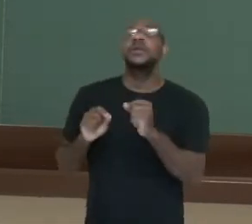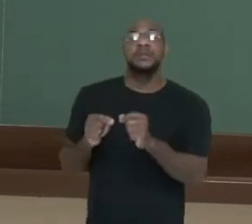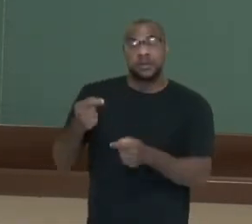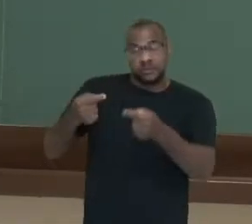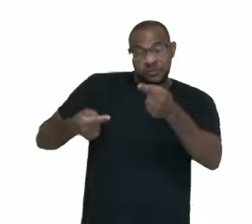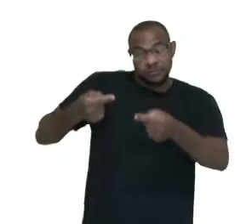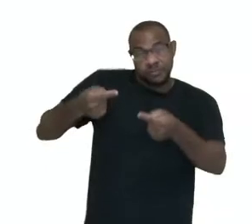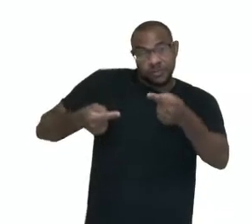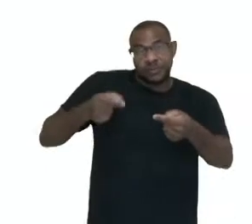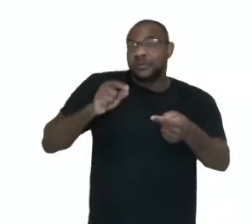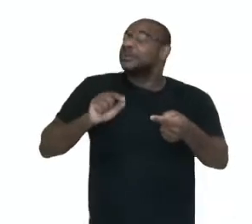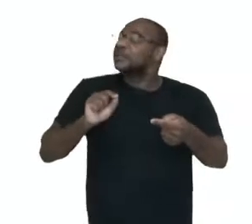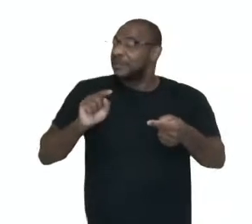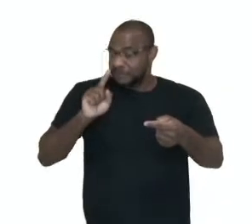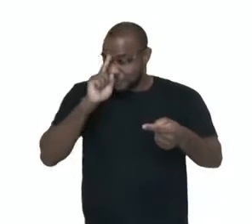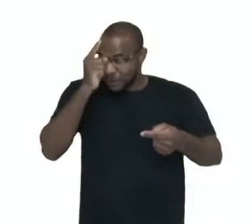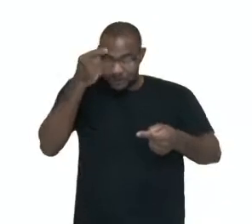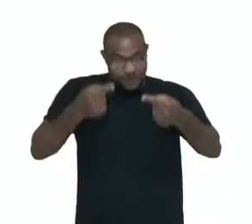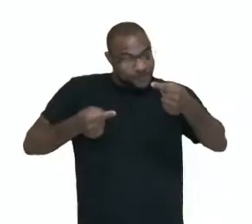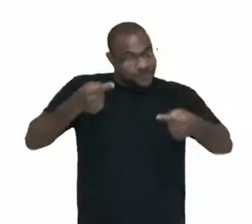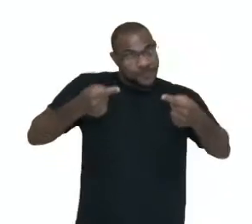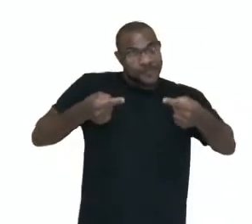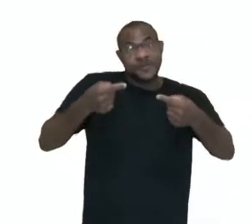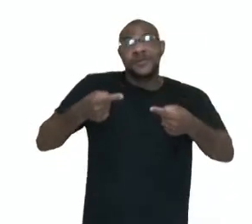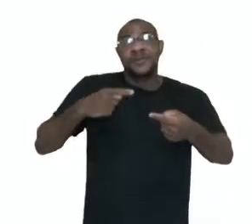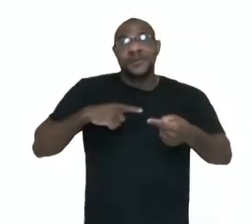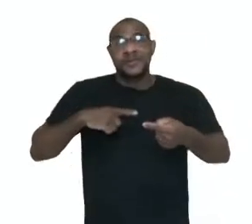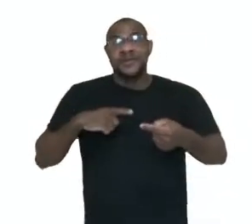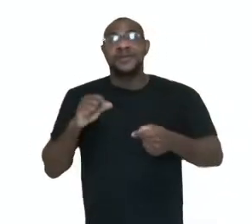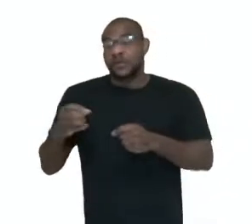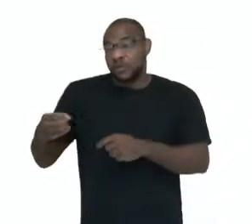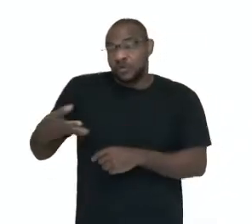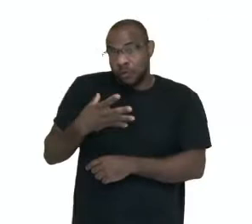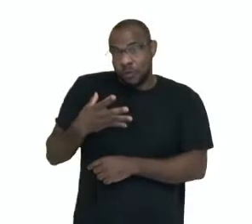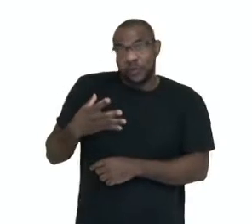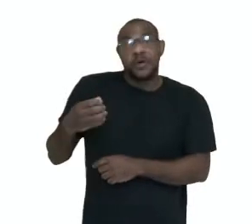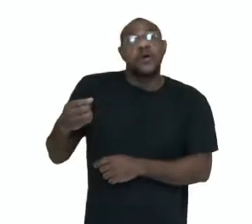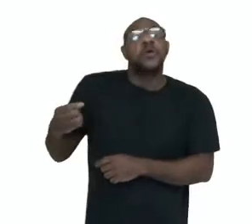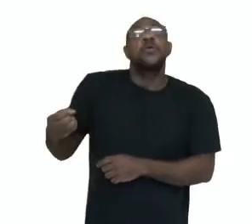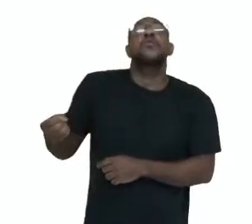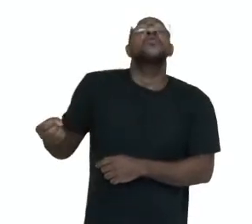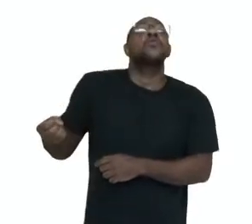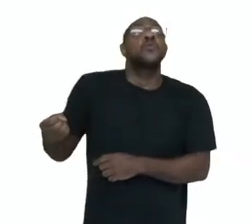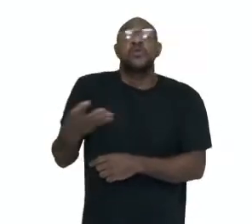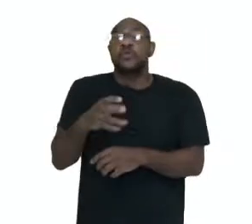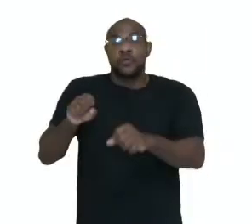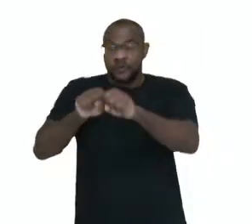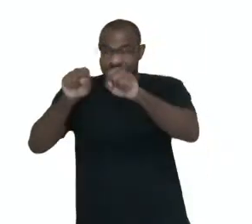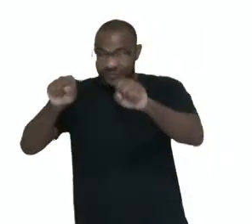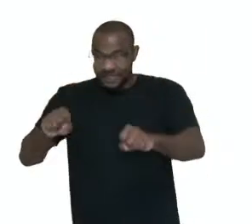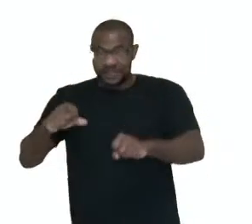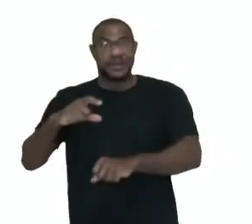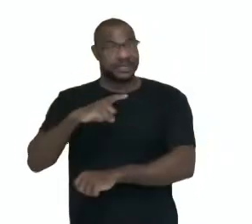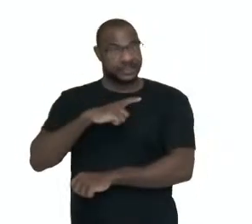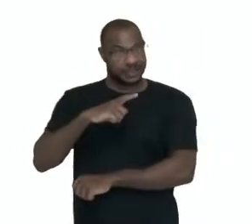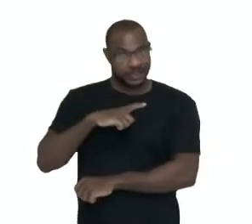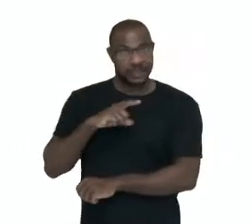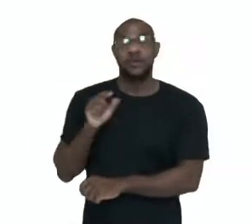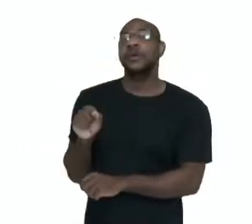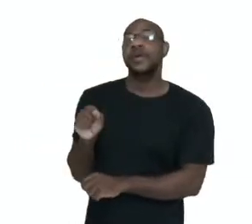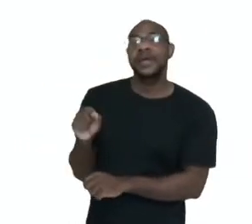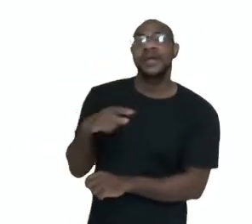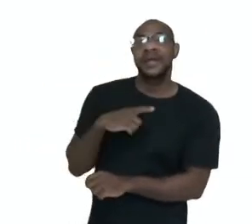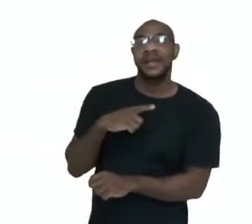disputa ideológica entre este novo modelo, simbolizado, identificado como novo, e